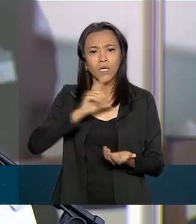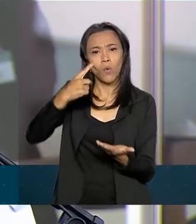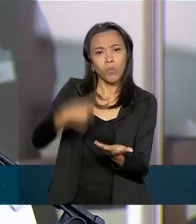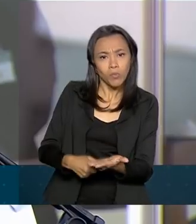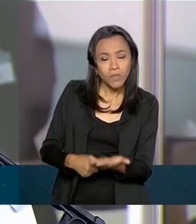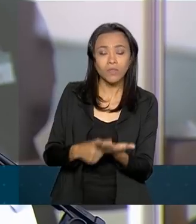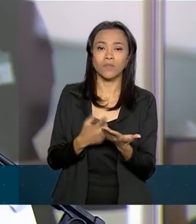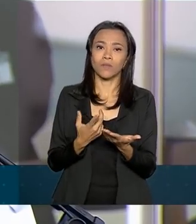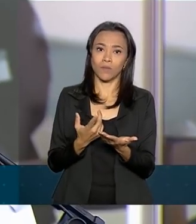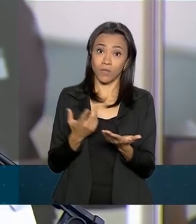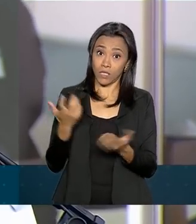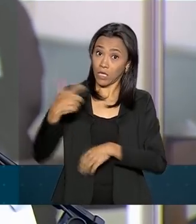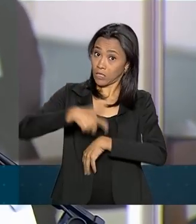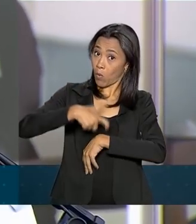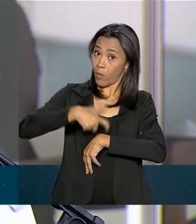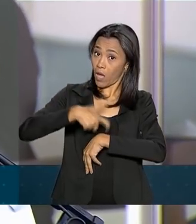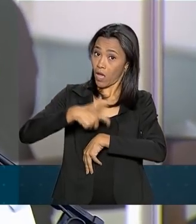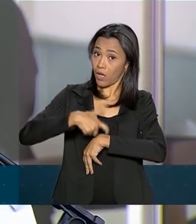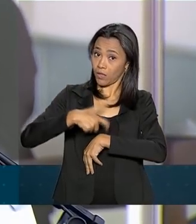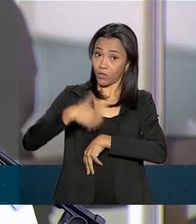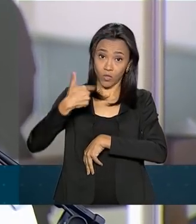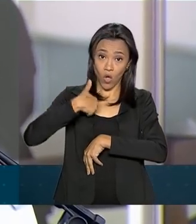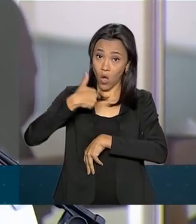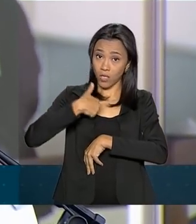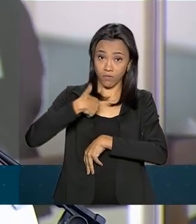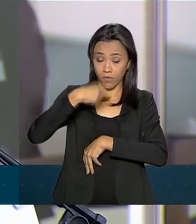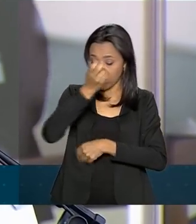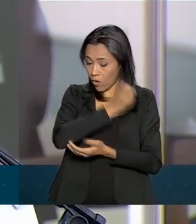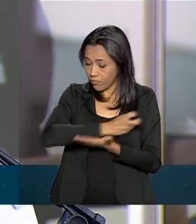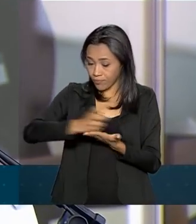ocupam momentaneamente, porque somos passageiros,